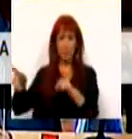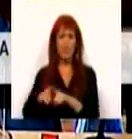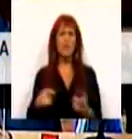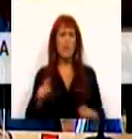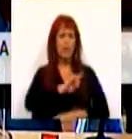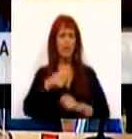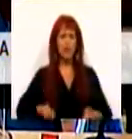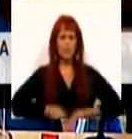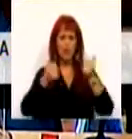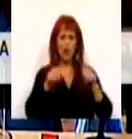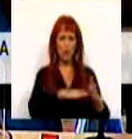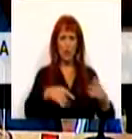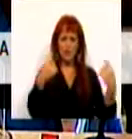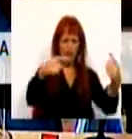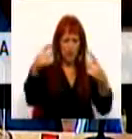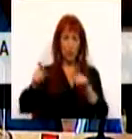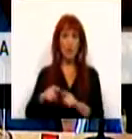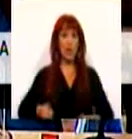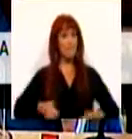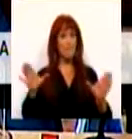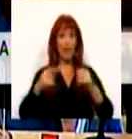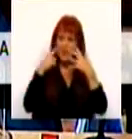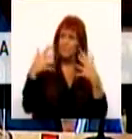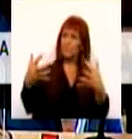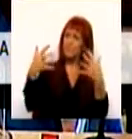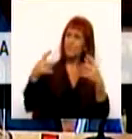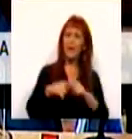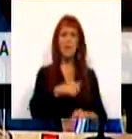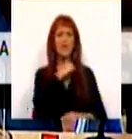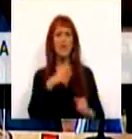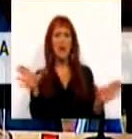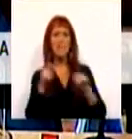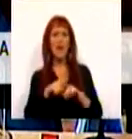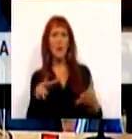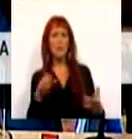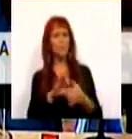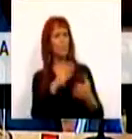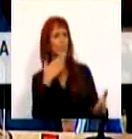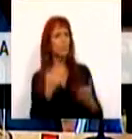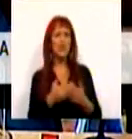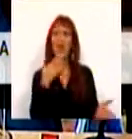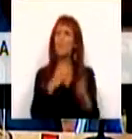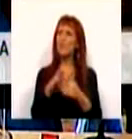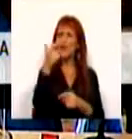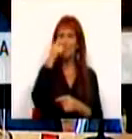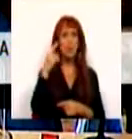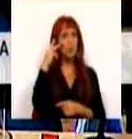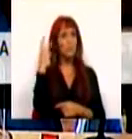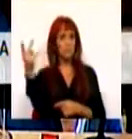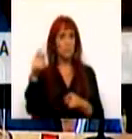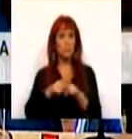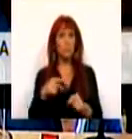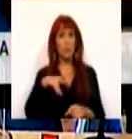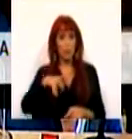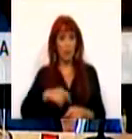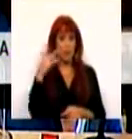melhor forma as coleções existentes, dando-lhes maior visibilidade e permitindo uma maior, mais adequada fruição pelos públicos nacionais e estrangeiros,